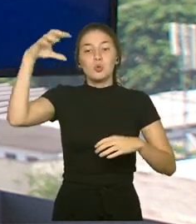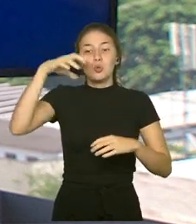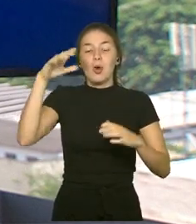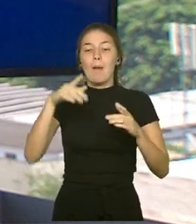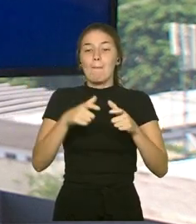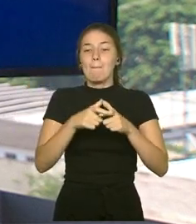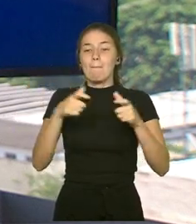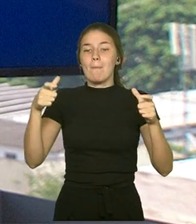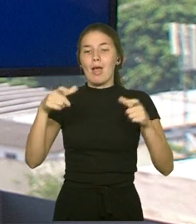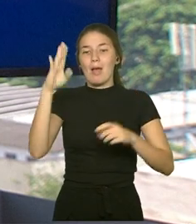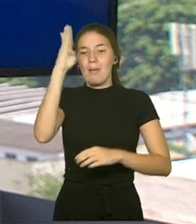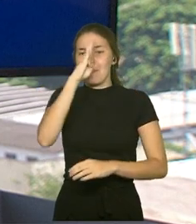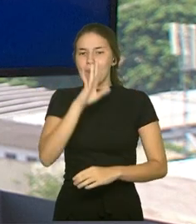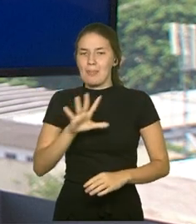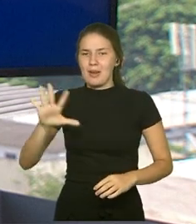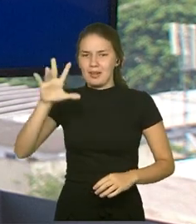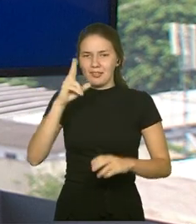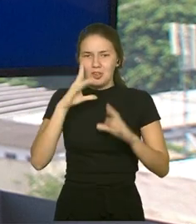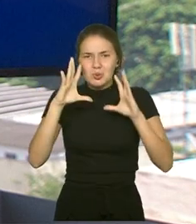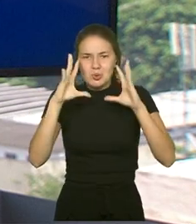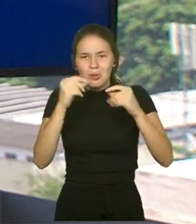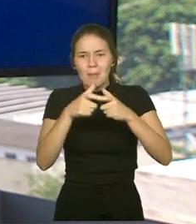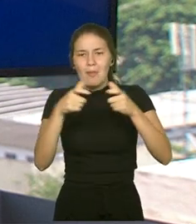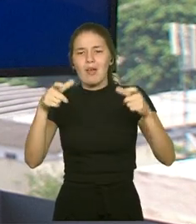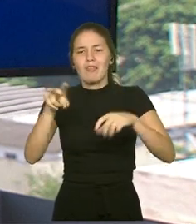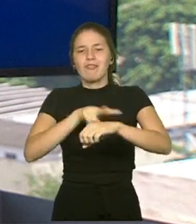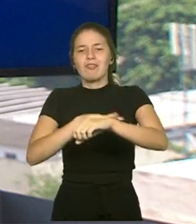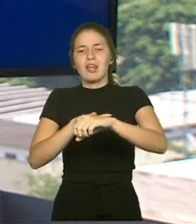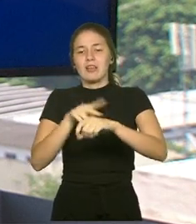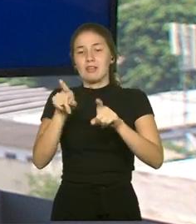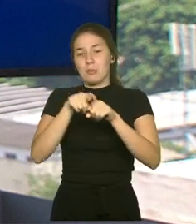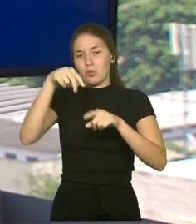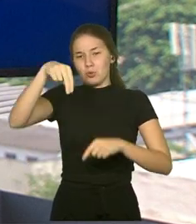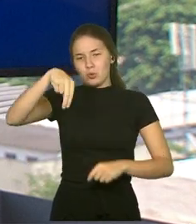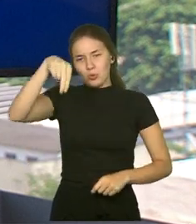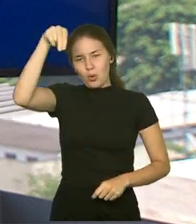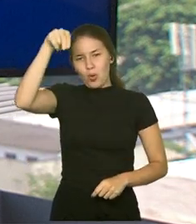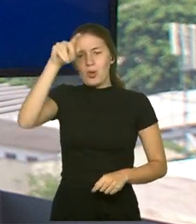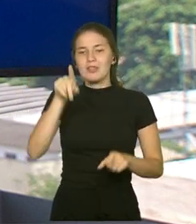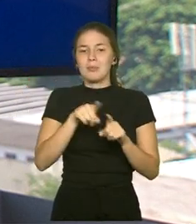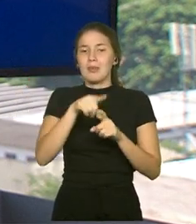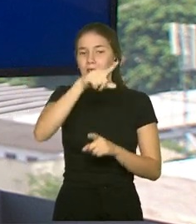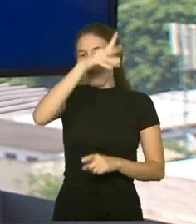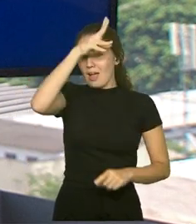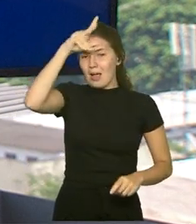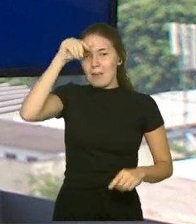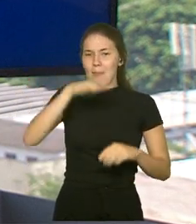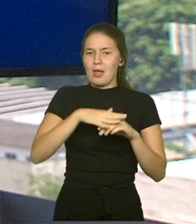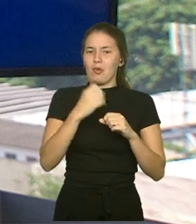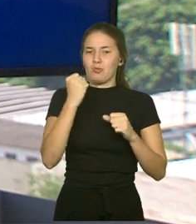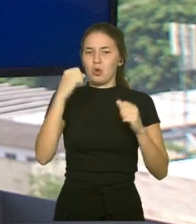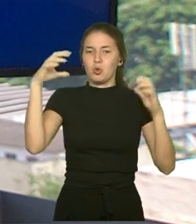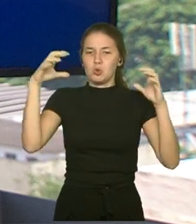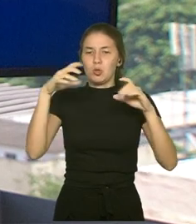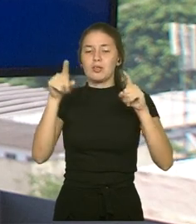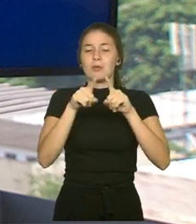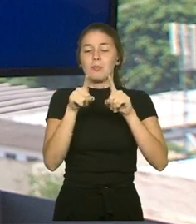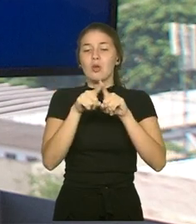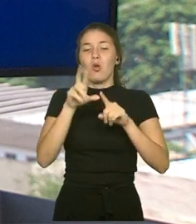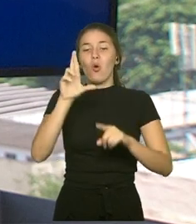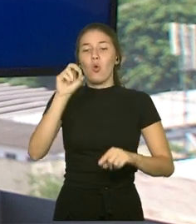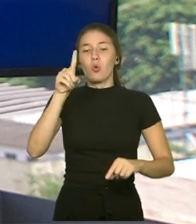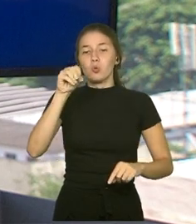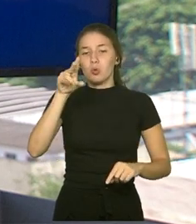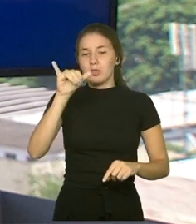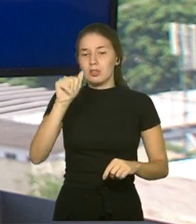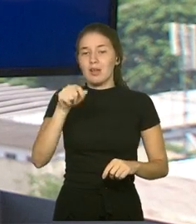parte do país aqui quase tudo em verde na verdade na região norte mais intensa no Amazonas Acre no norte aqui de Rondônia